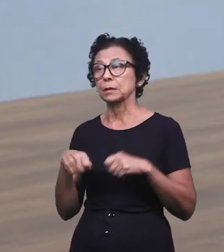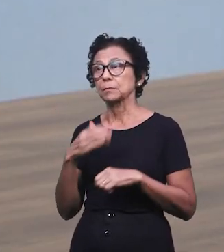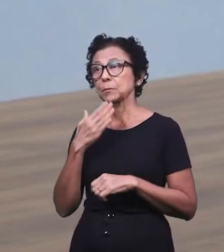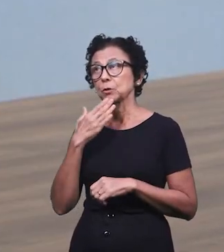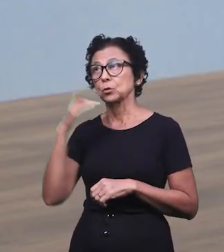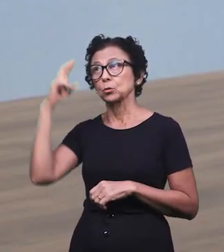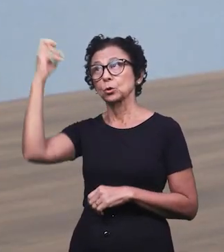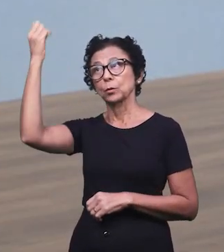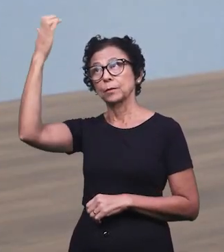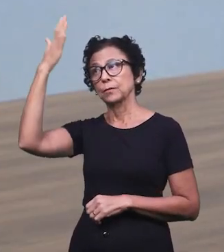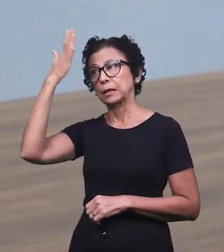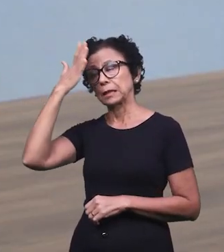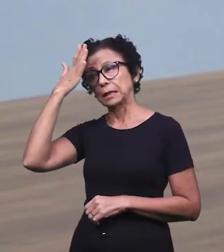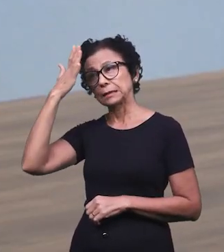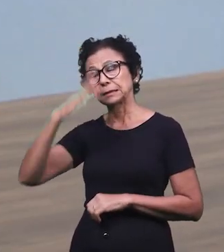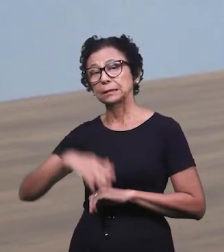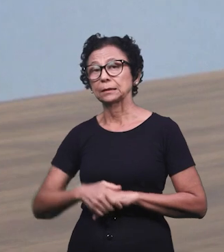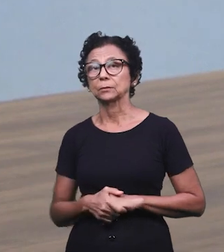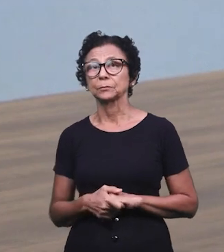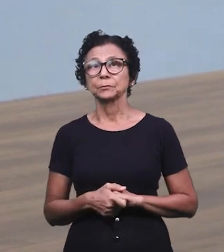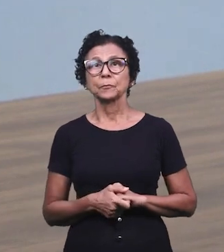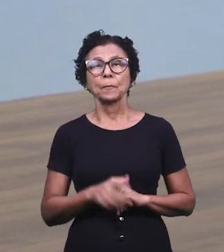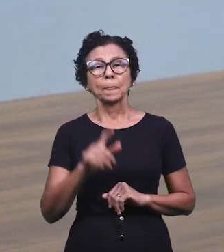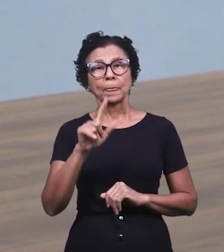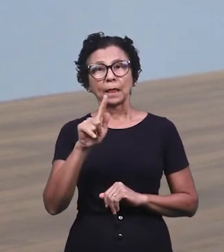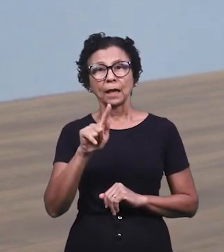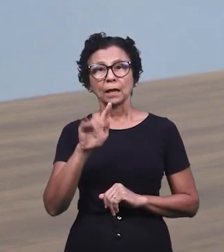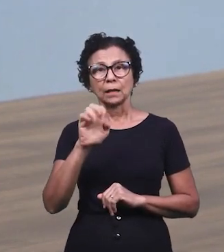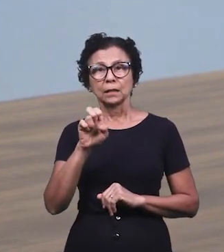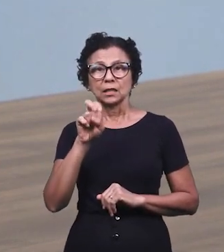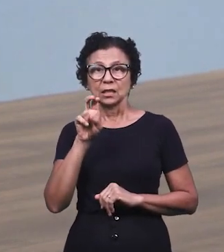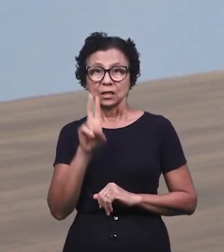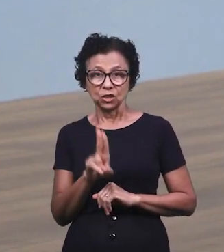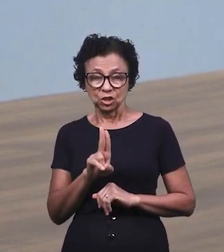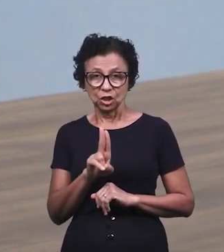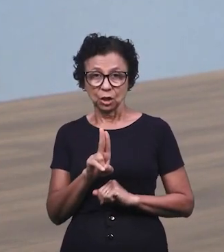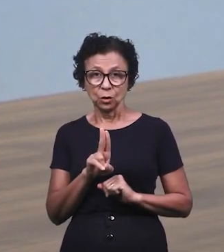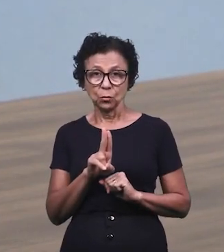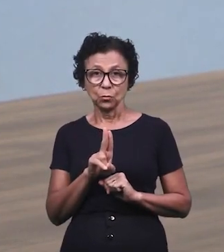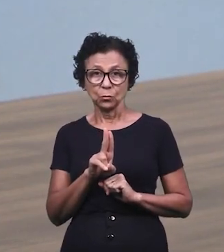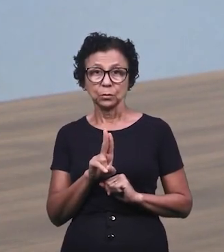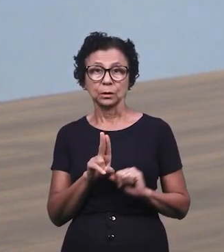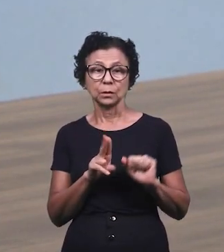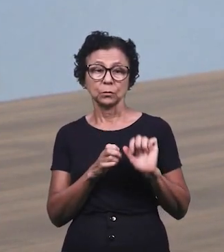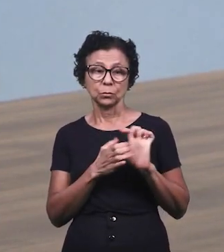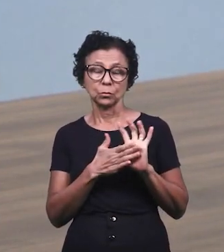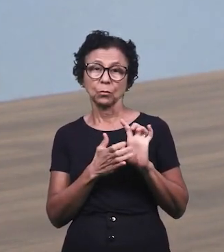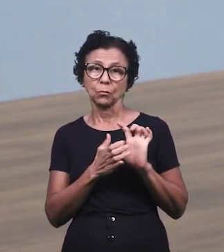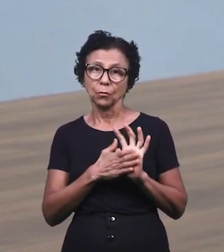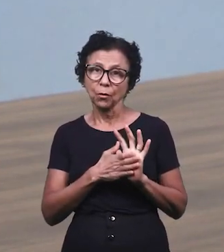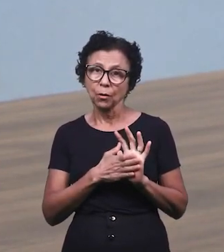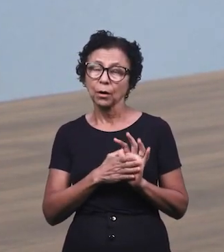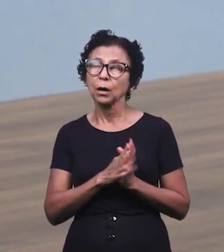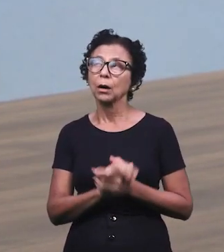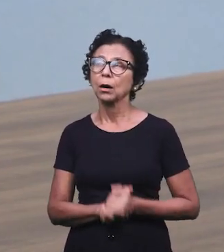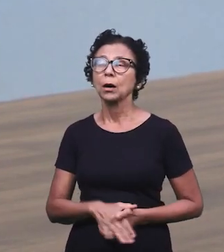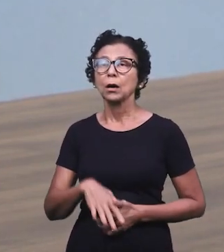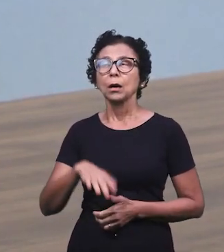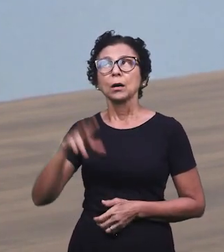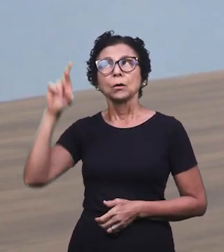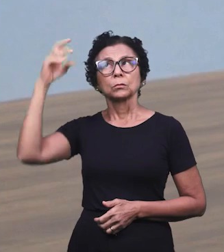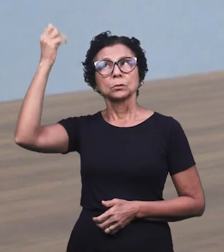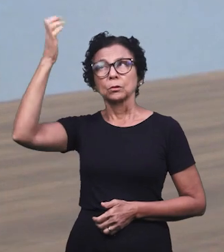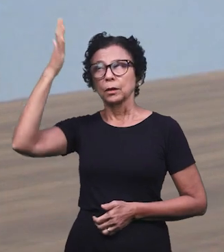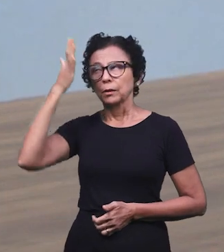agiu. Sim. Aquele louvor só por revelação do Senhor que a gente conseguiu. Foram anos. A gente